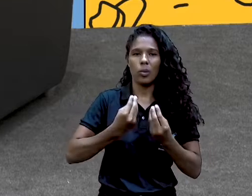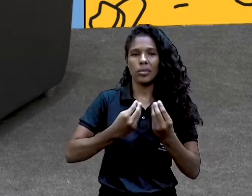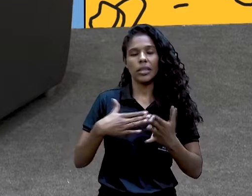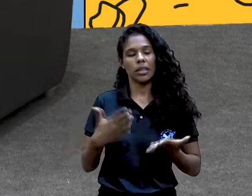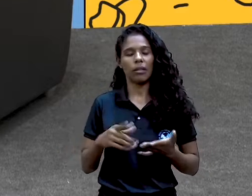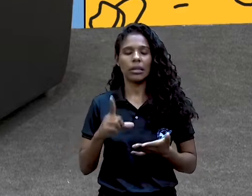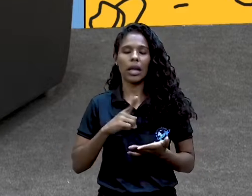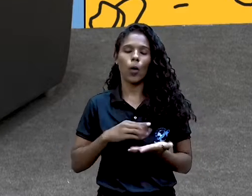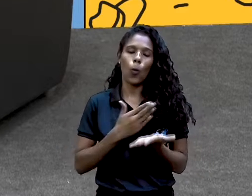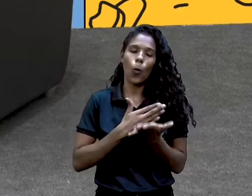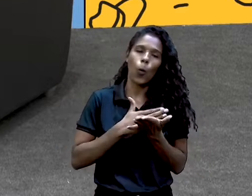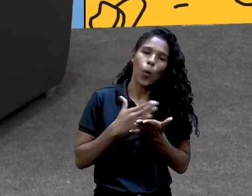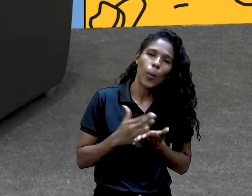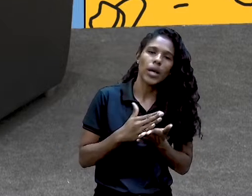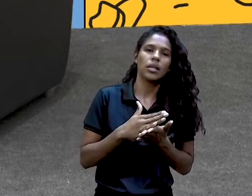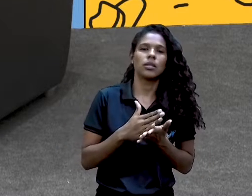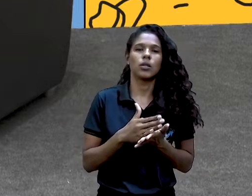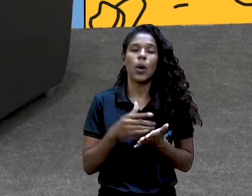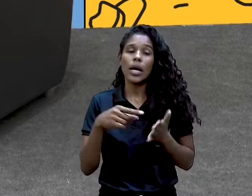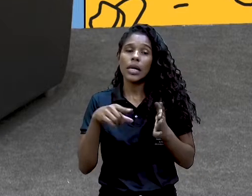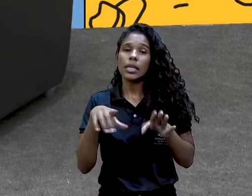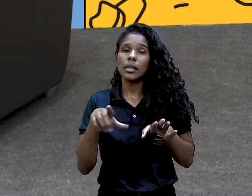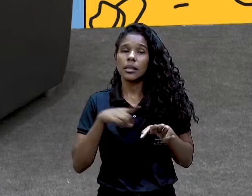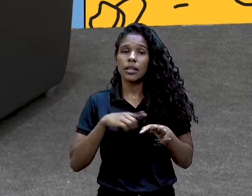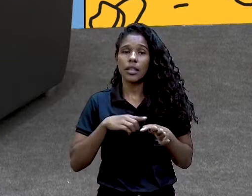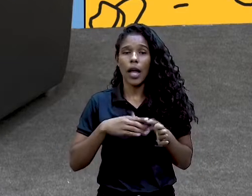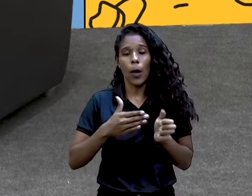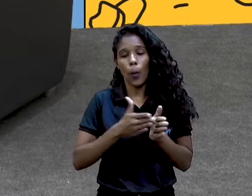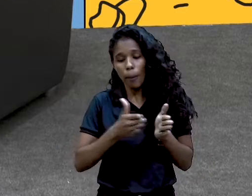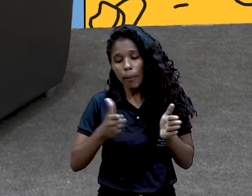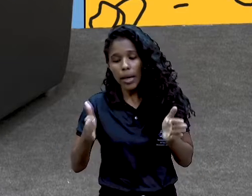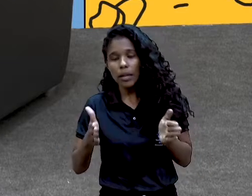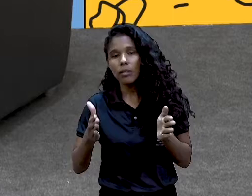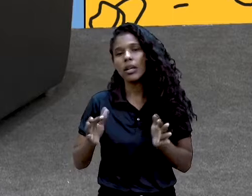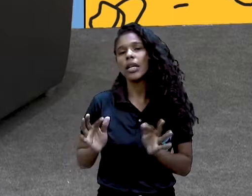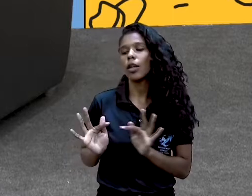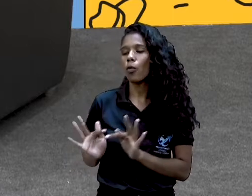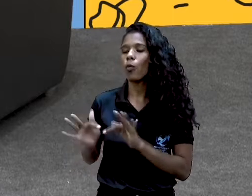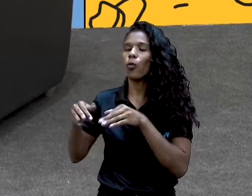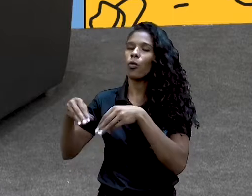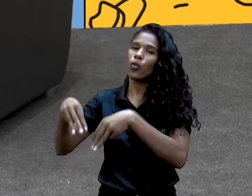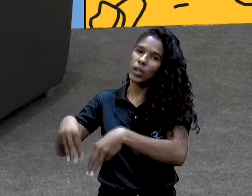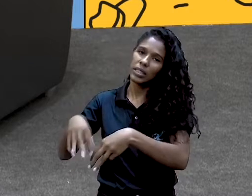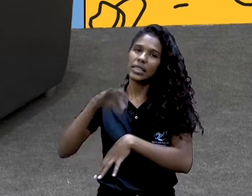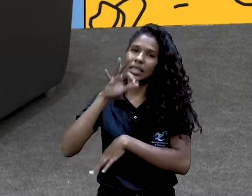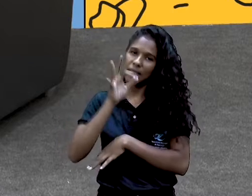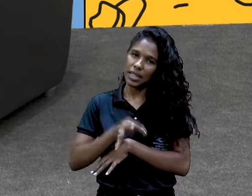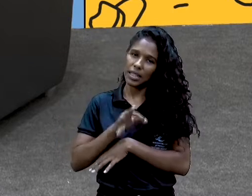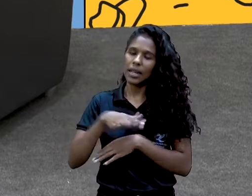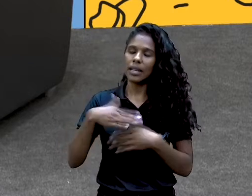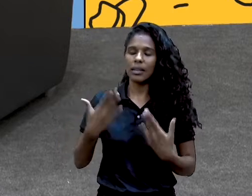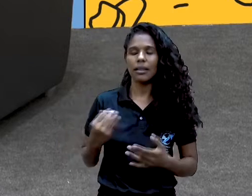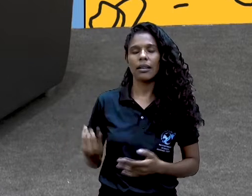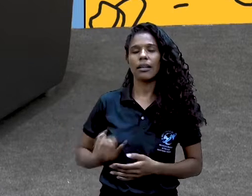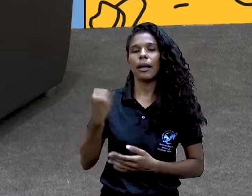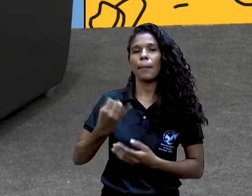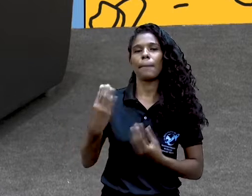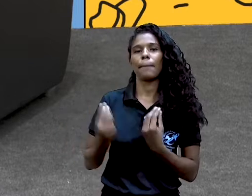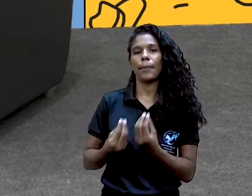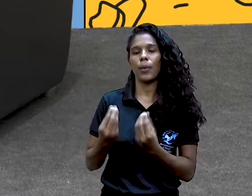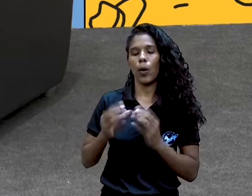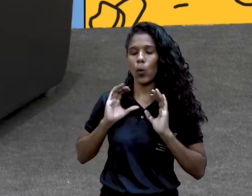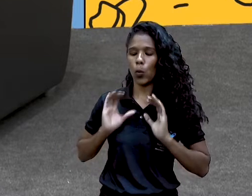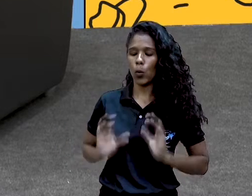muito interessante para o desenvolvimento do lado empreendedor. Outra coisa bem legal é que a criança